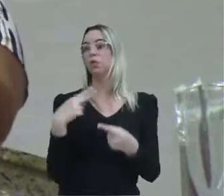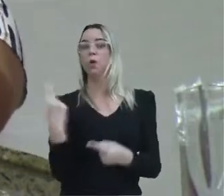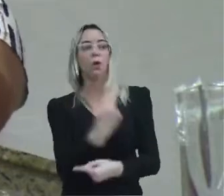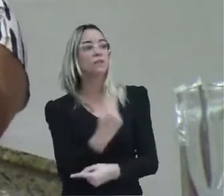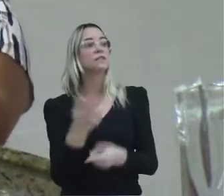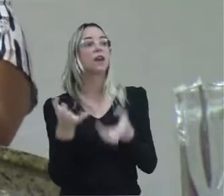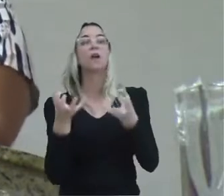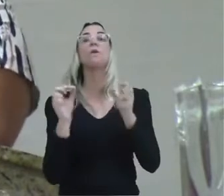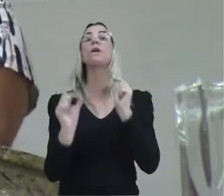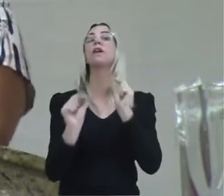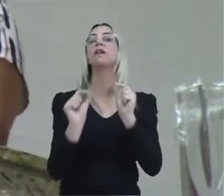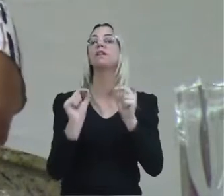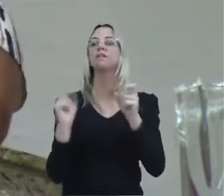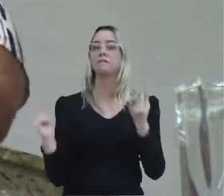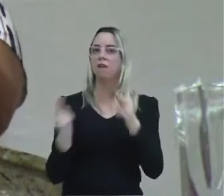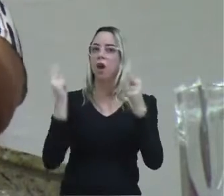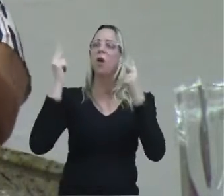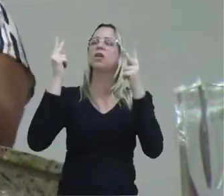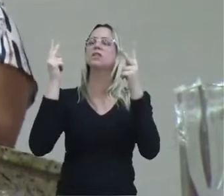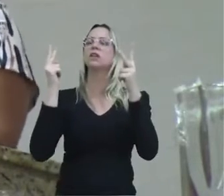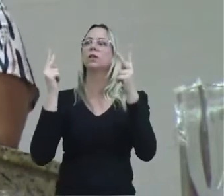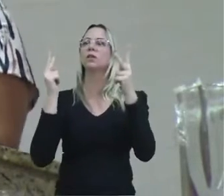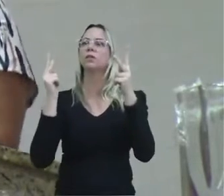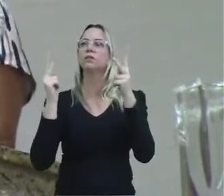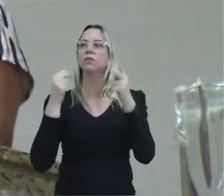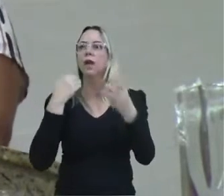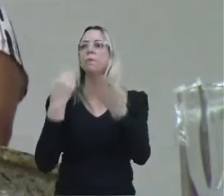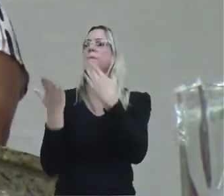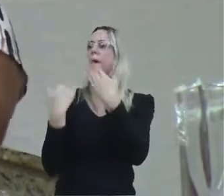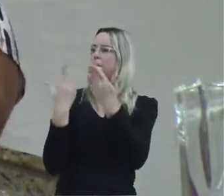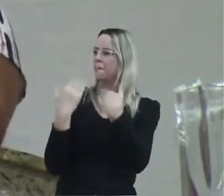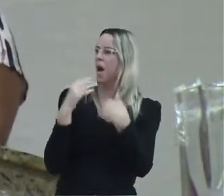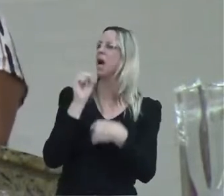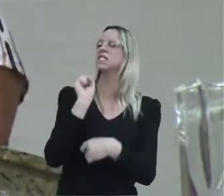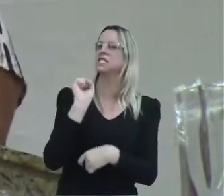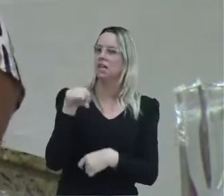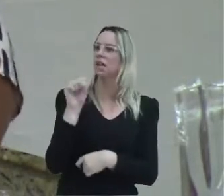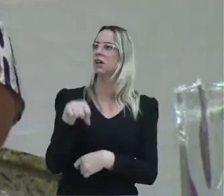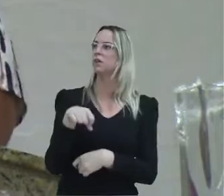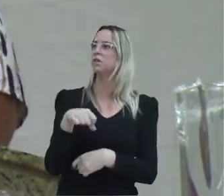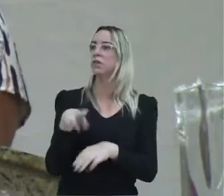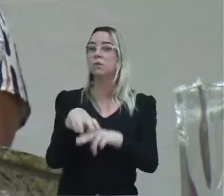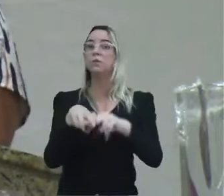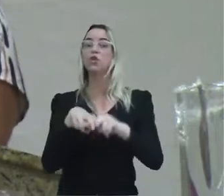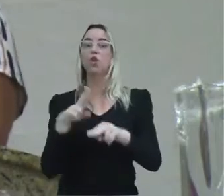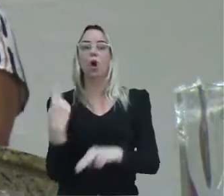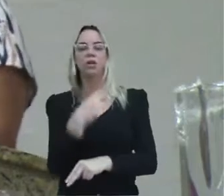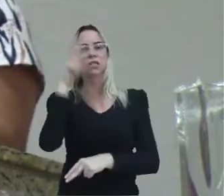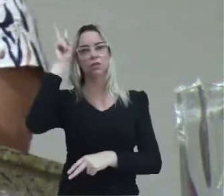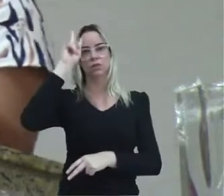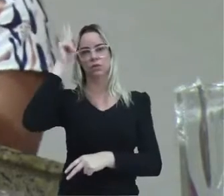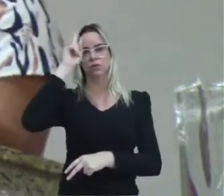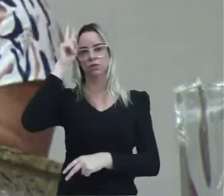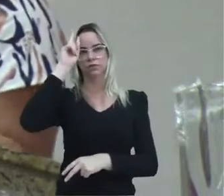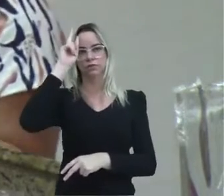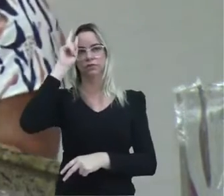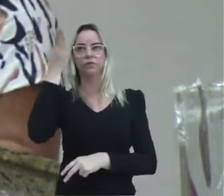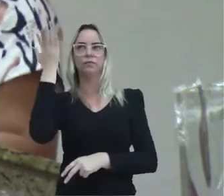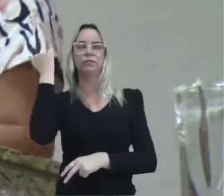queremos é a valorização, é diálogo, sim. É por isso que nós, segunda-feira,